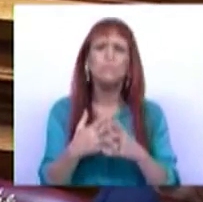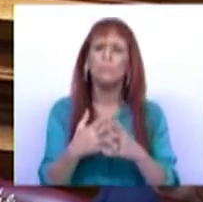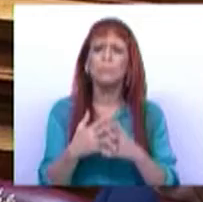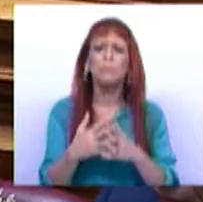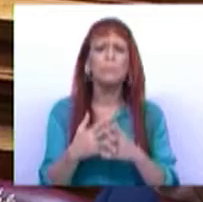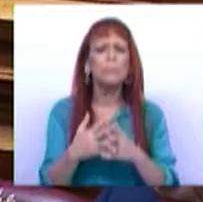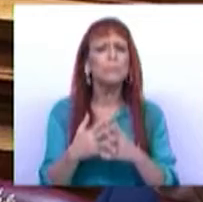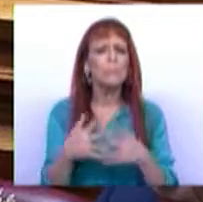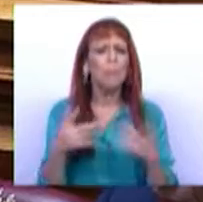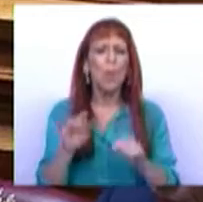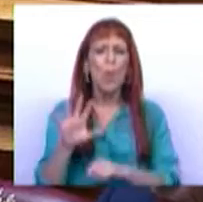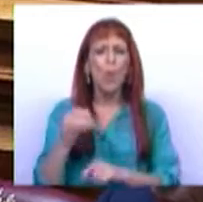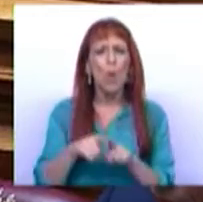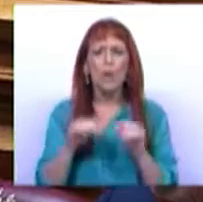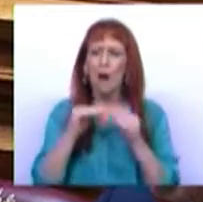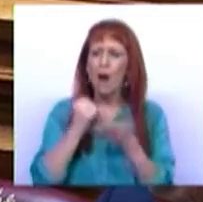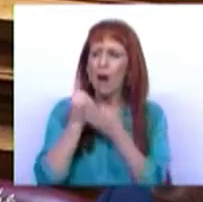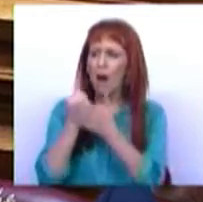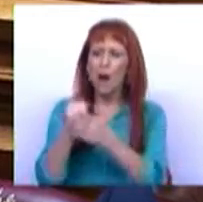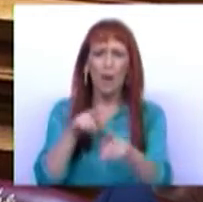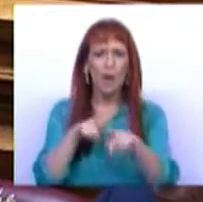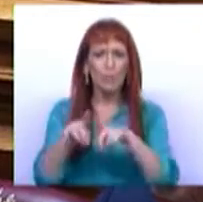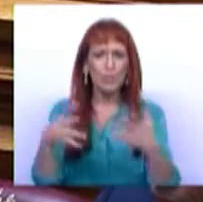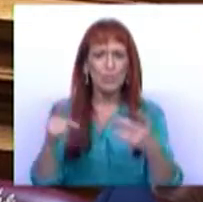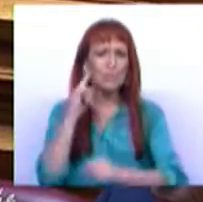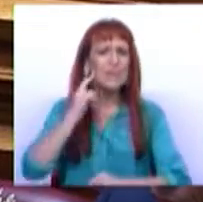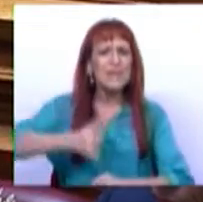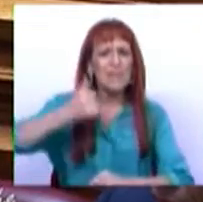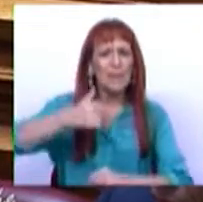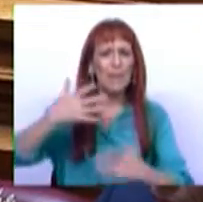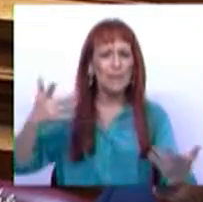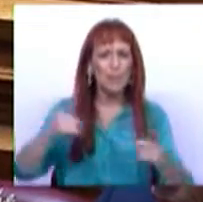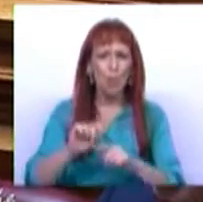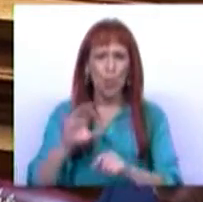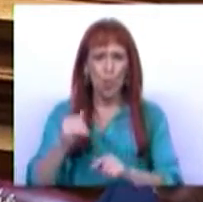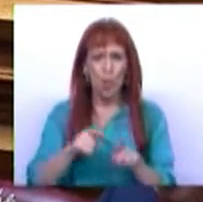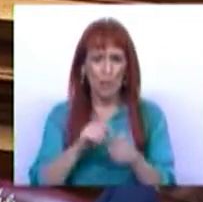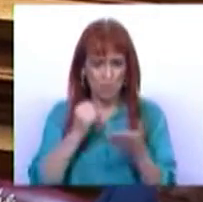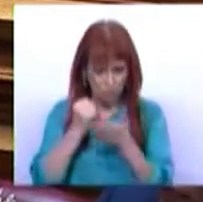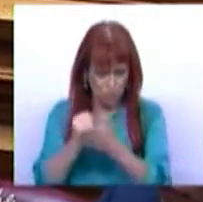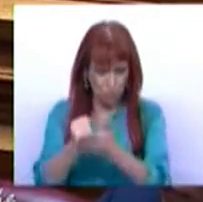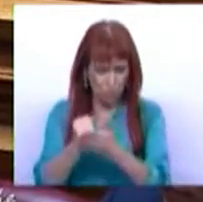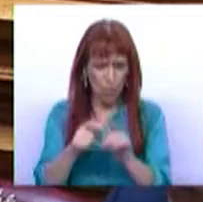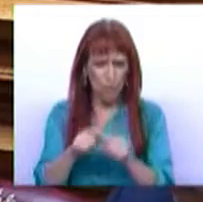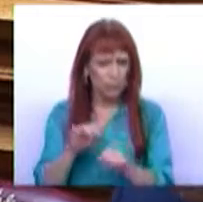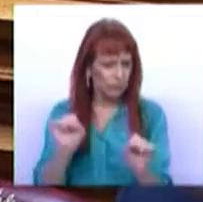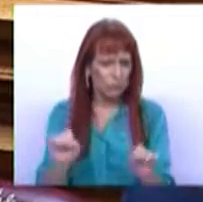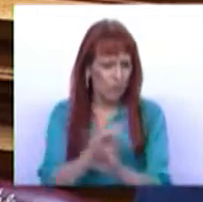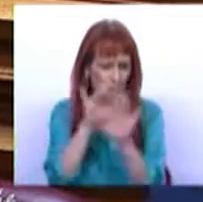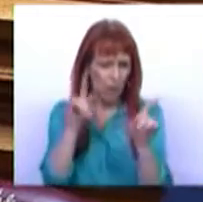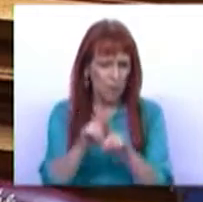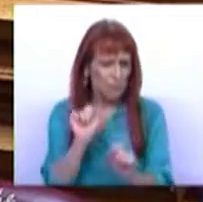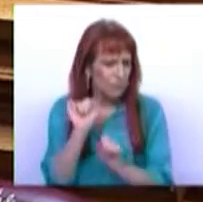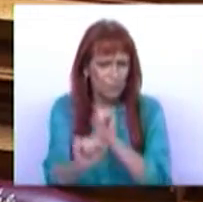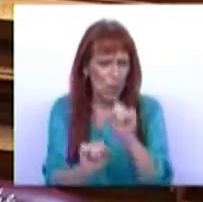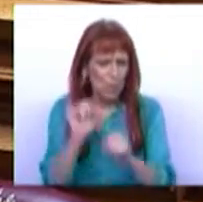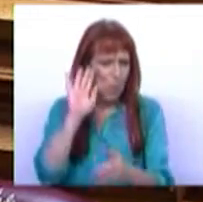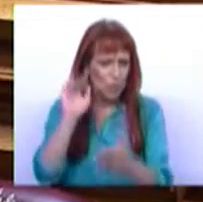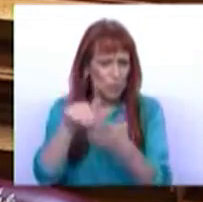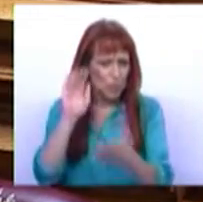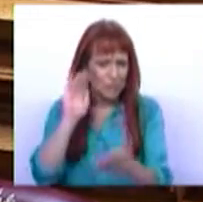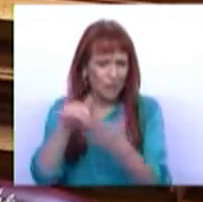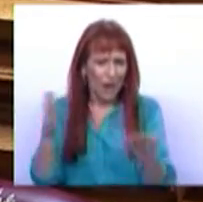Tem. Quando é sustentada a política e, sobretudo, quando são sustentados e inegáveis os seus